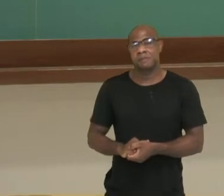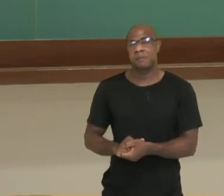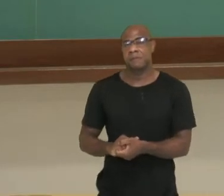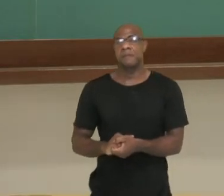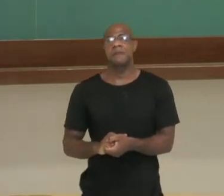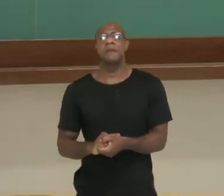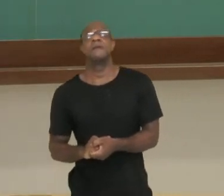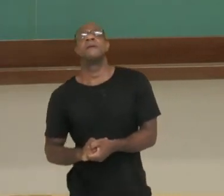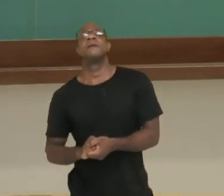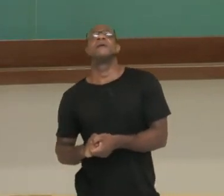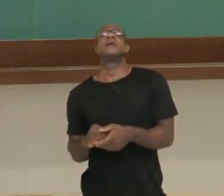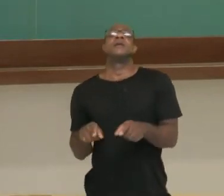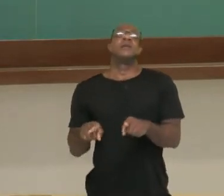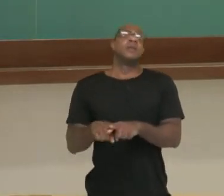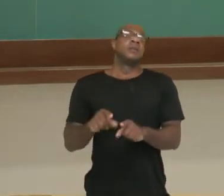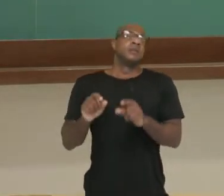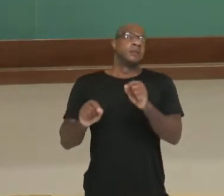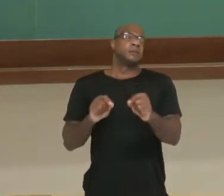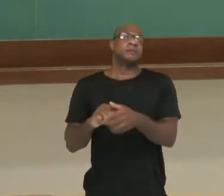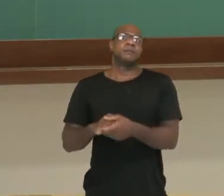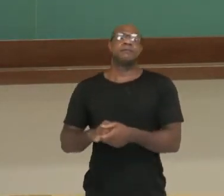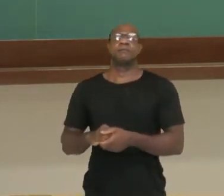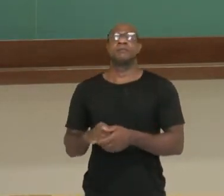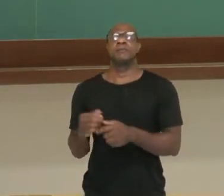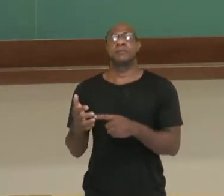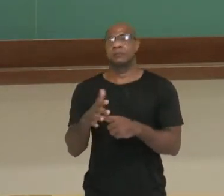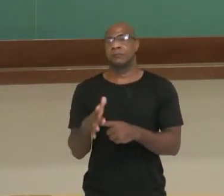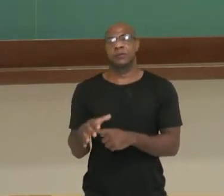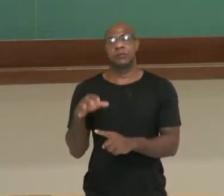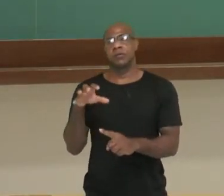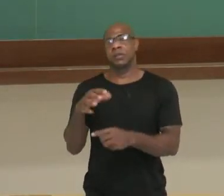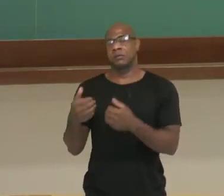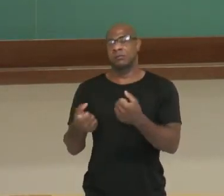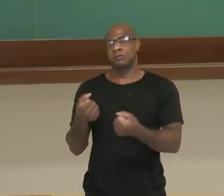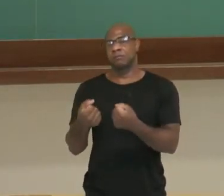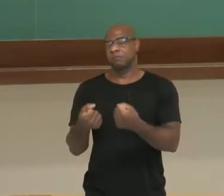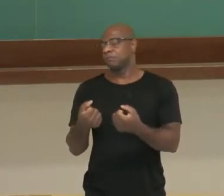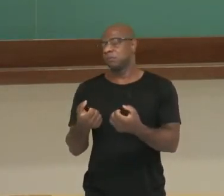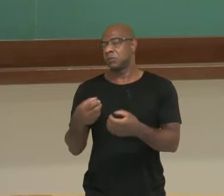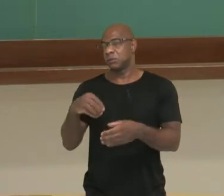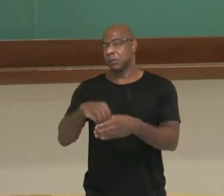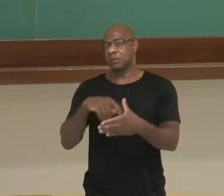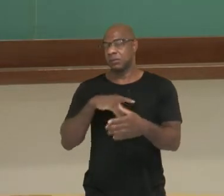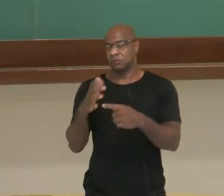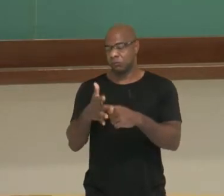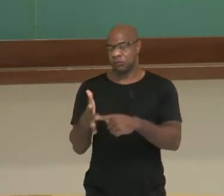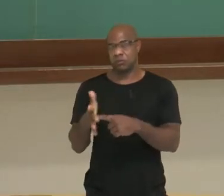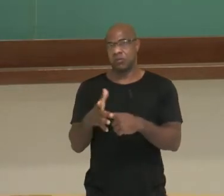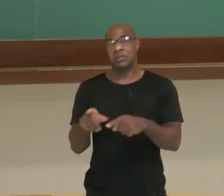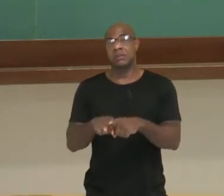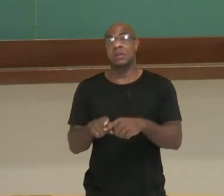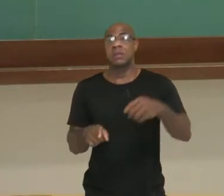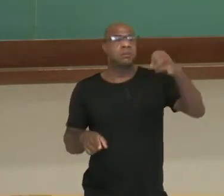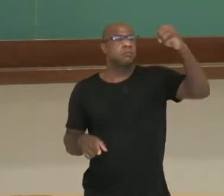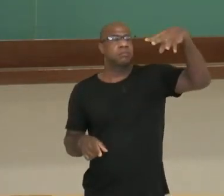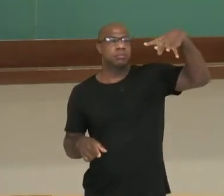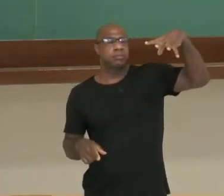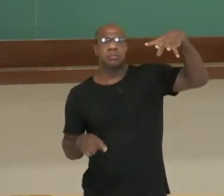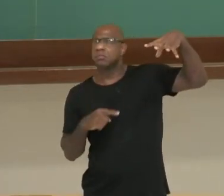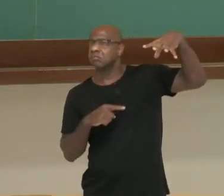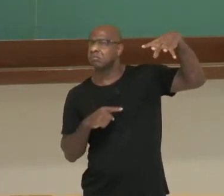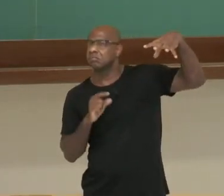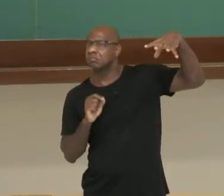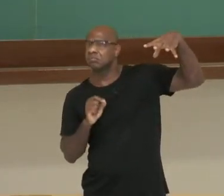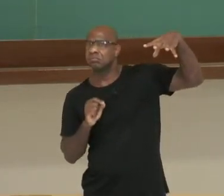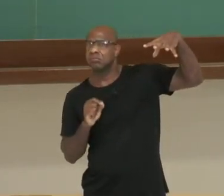tá? E reconhecer a influência dos geradores, né? Da associação dos geradores em uma lâmpada resistiva, só para ter uma